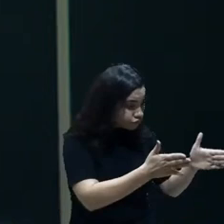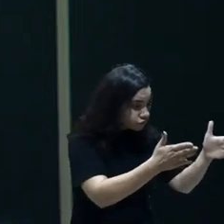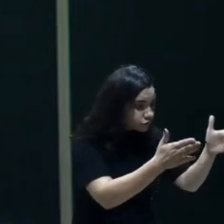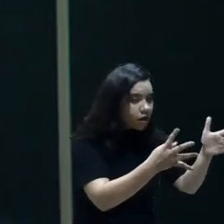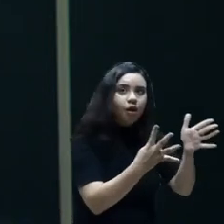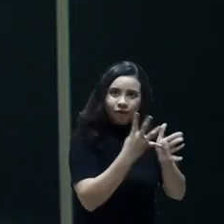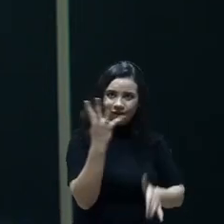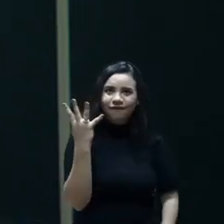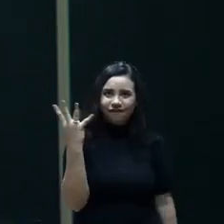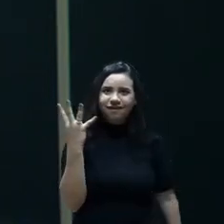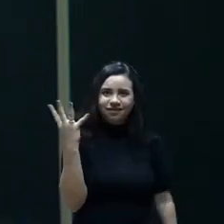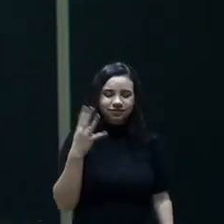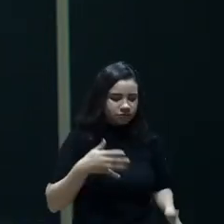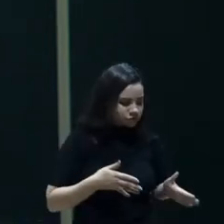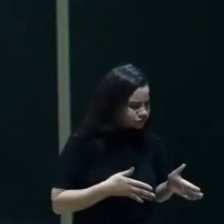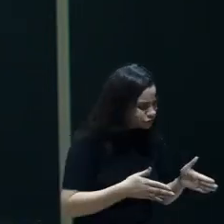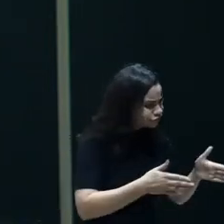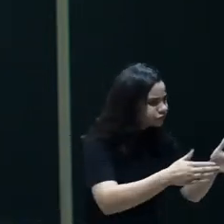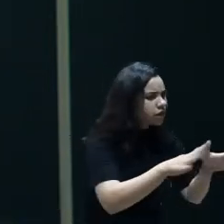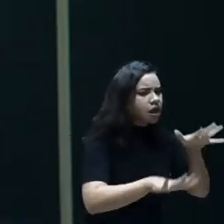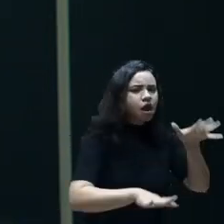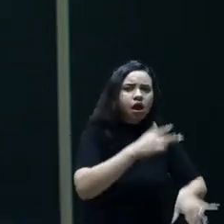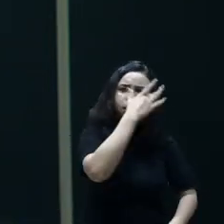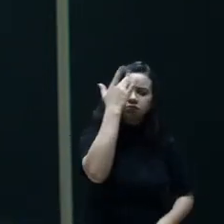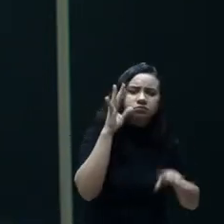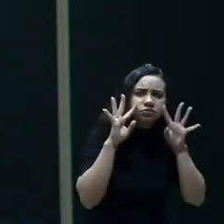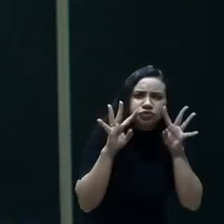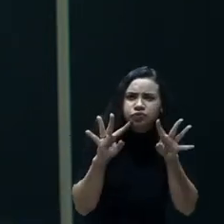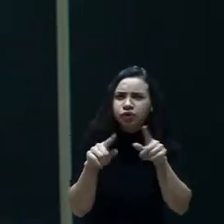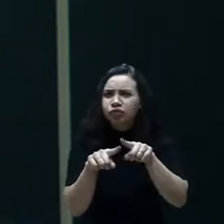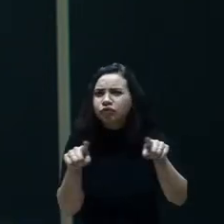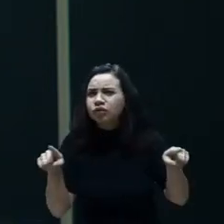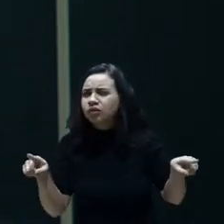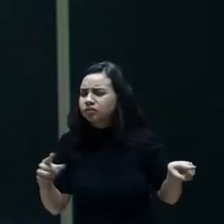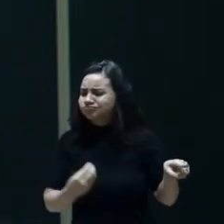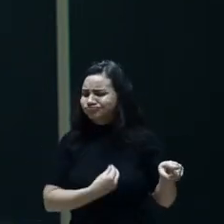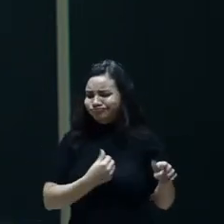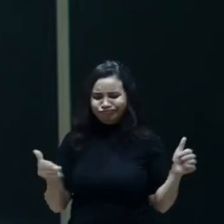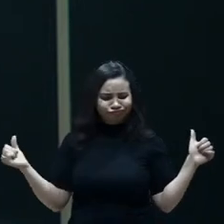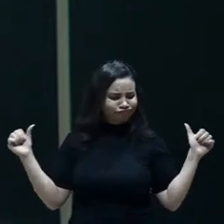Você talvez seja aquele que ninguém nunca deu nada, de uma família toda desorganizada, é.